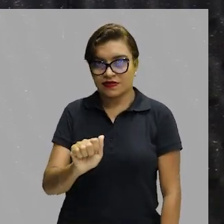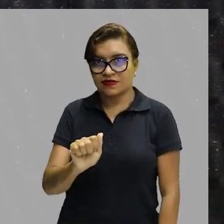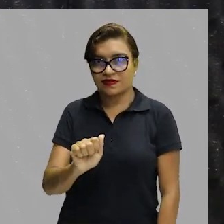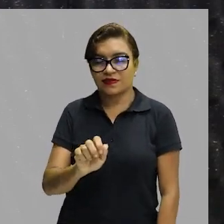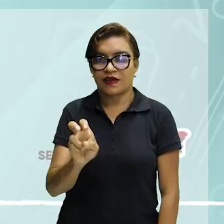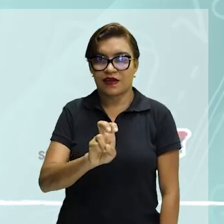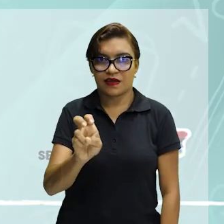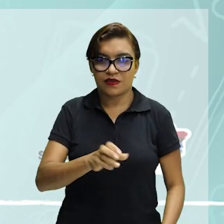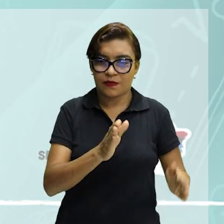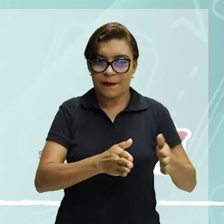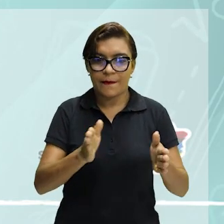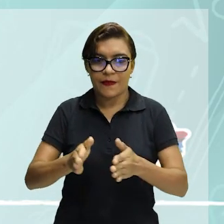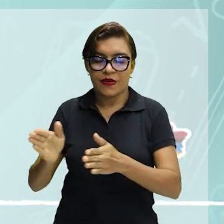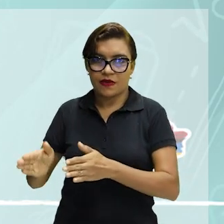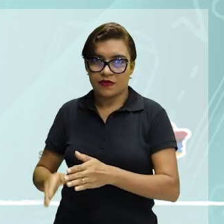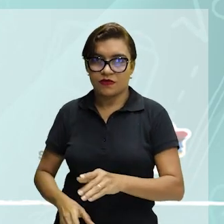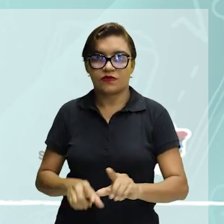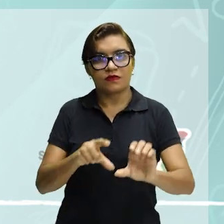Resposta, letra C.